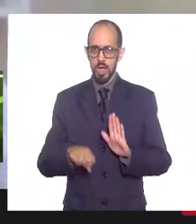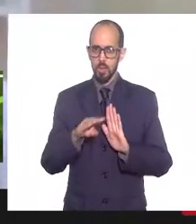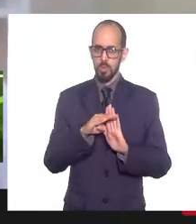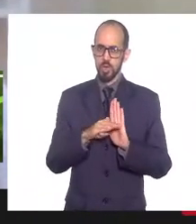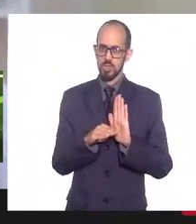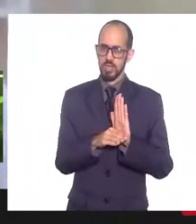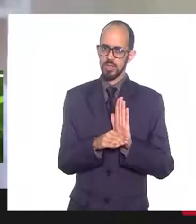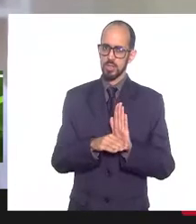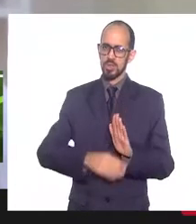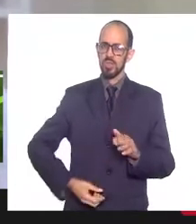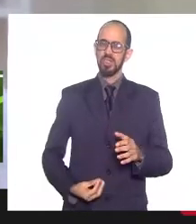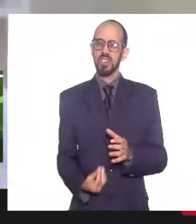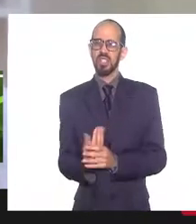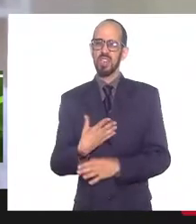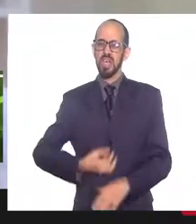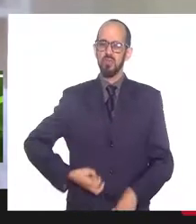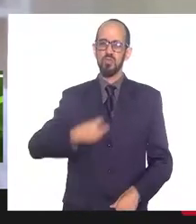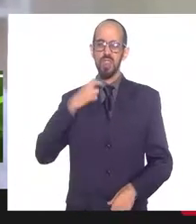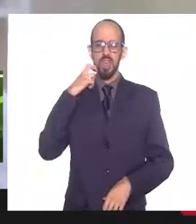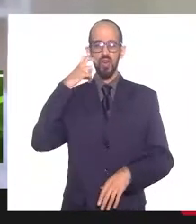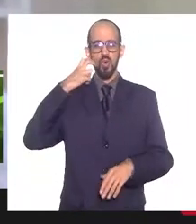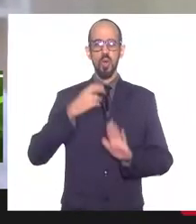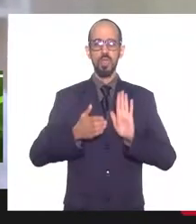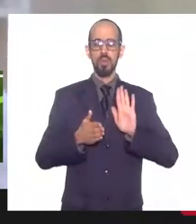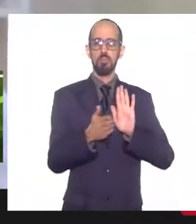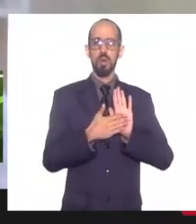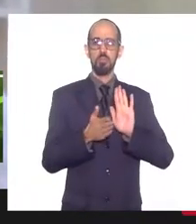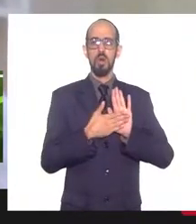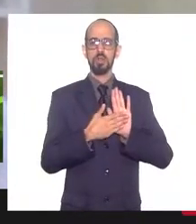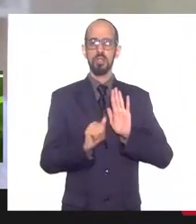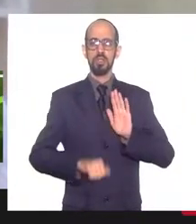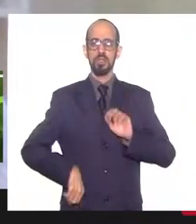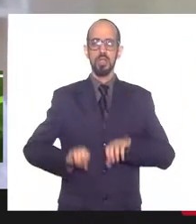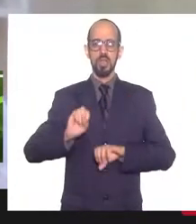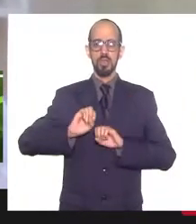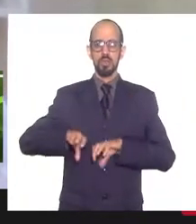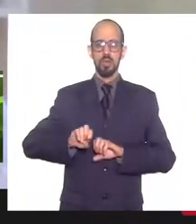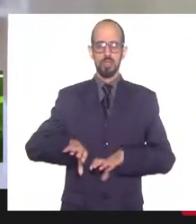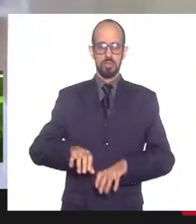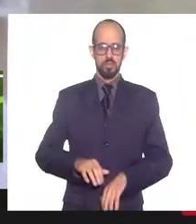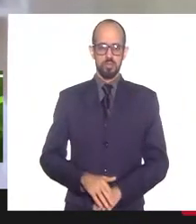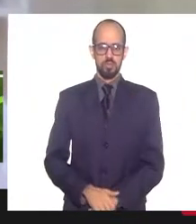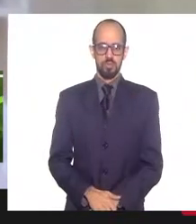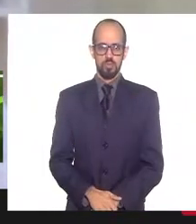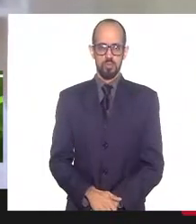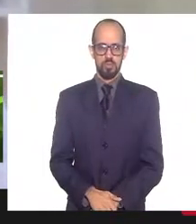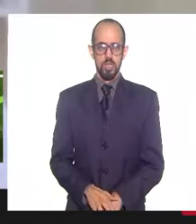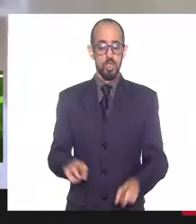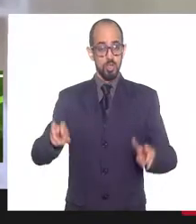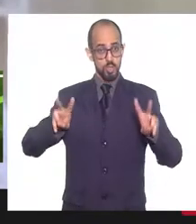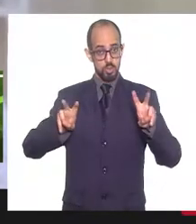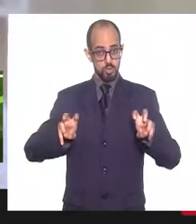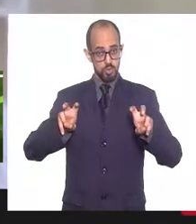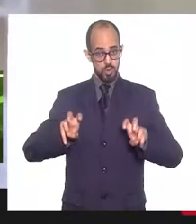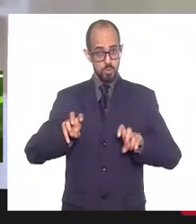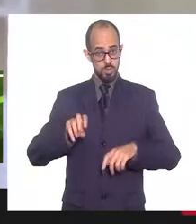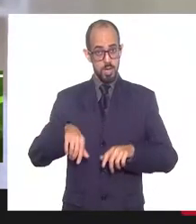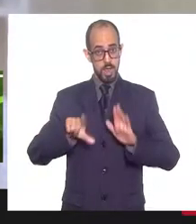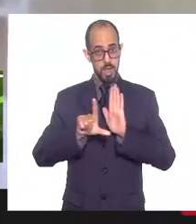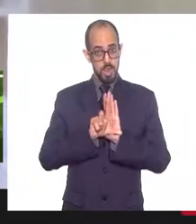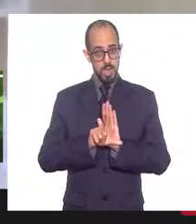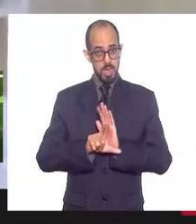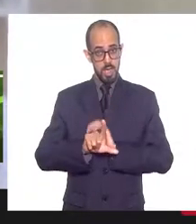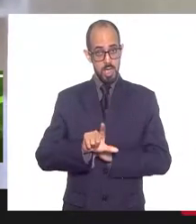que envergonha o propósito da educação inclusiva. Na questão da Lei Aldir Blanc,